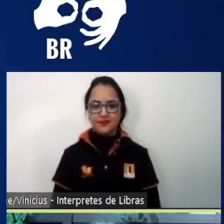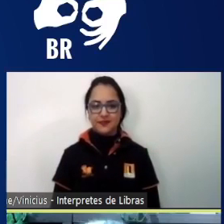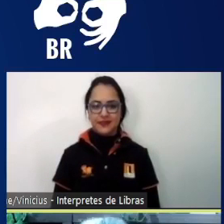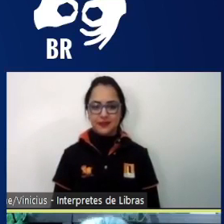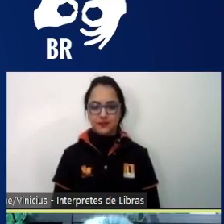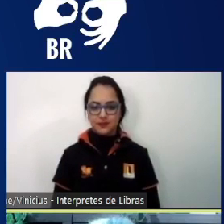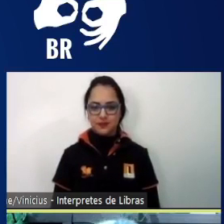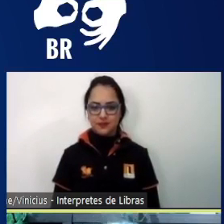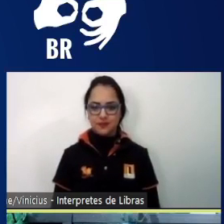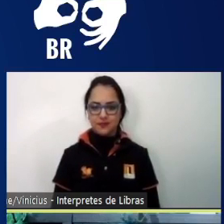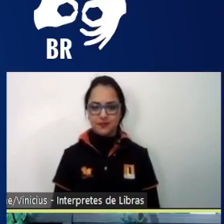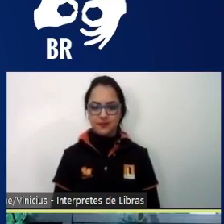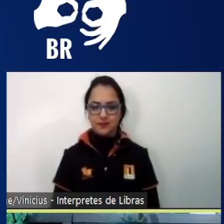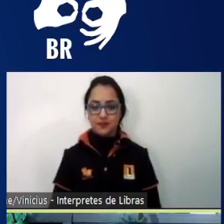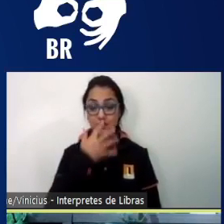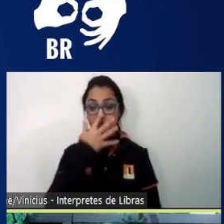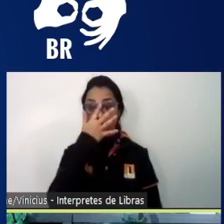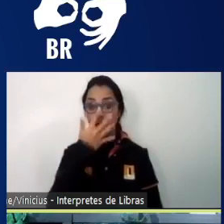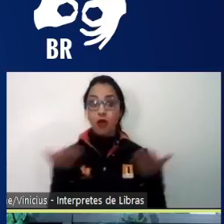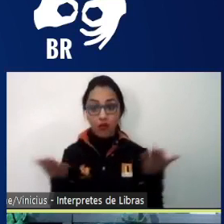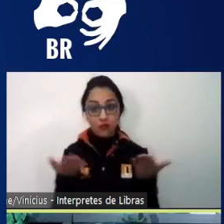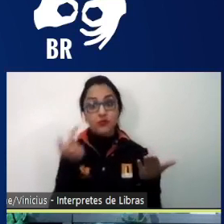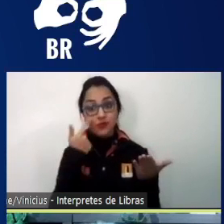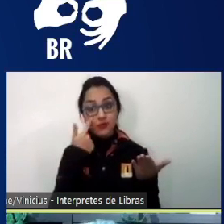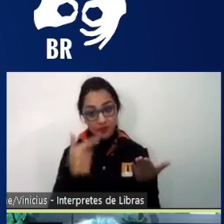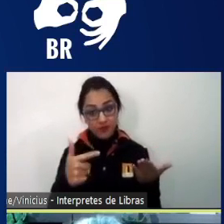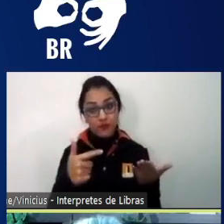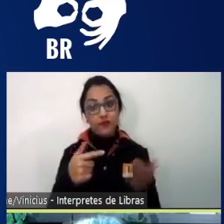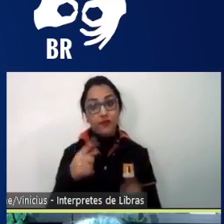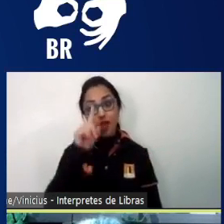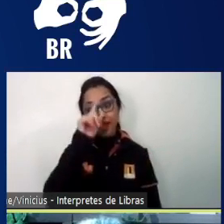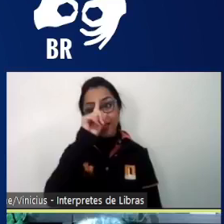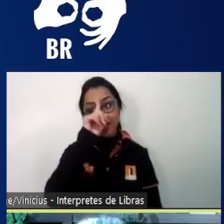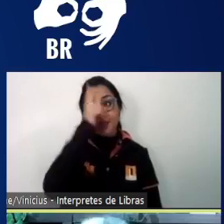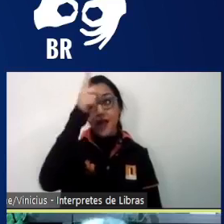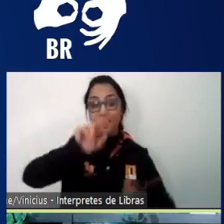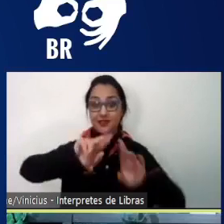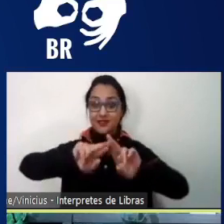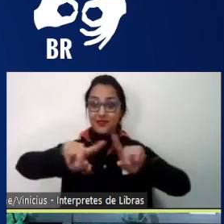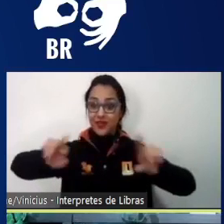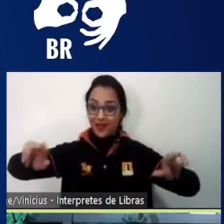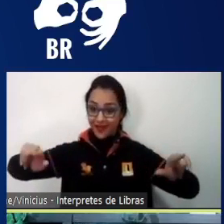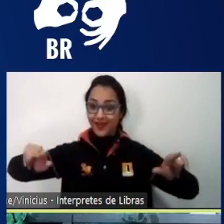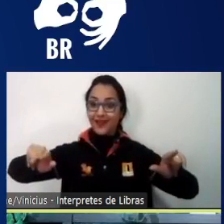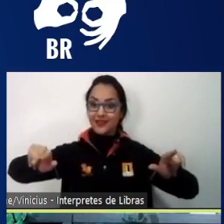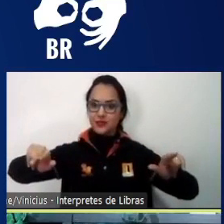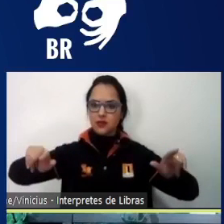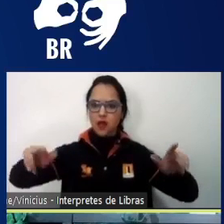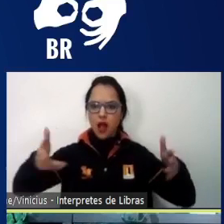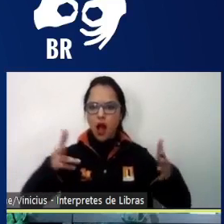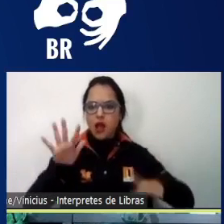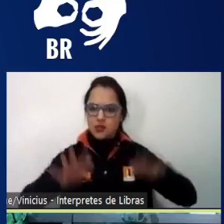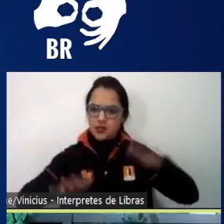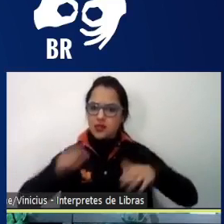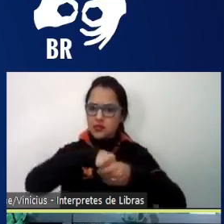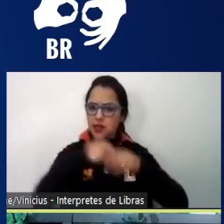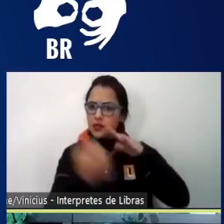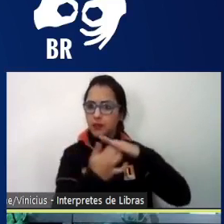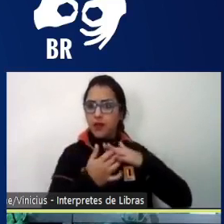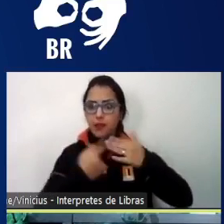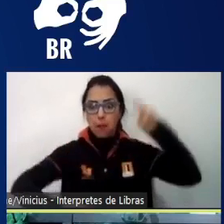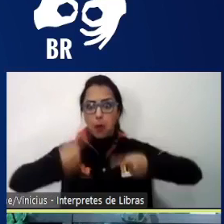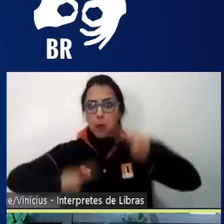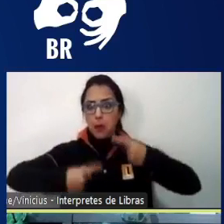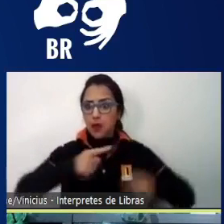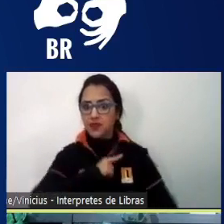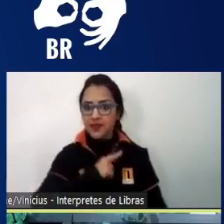essa questão da diversidade de ideias, ela gera vários conflitos dentro das empresas. Porque a partir do momento